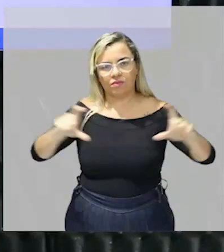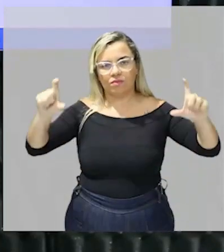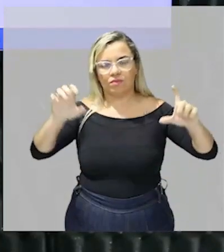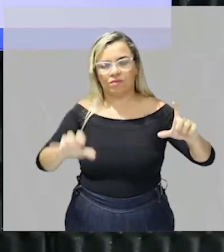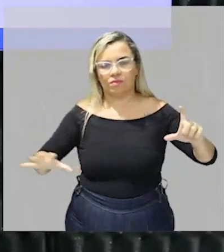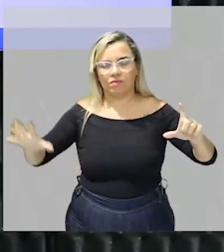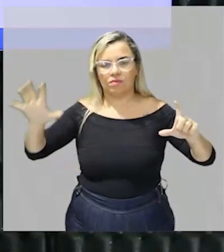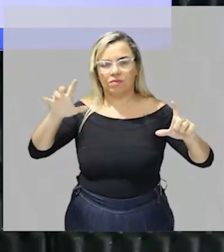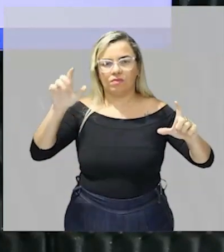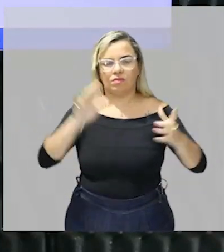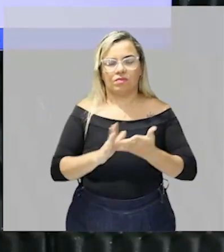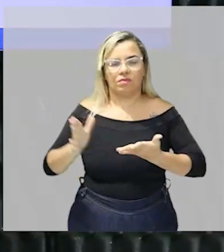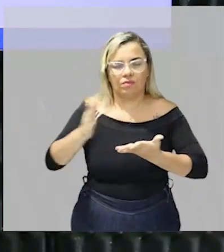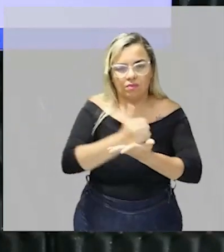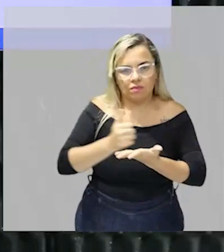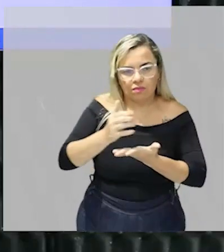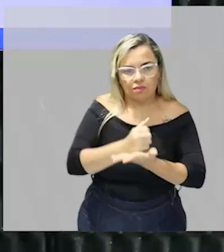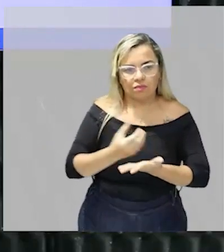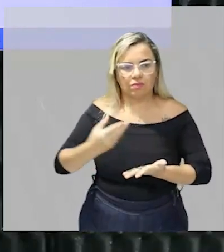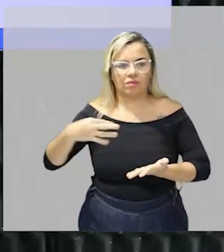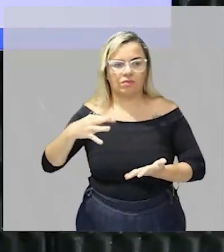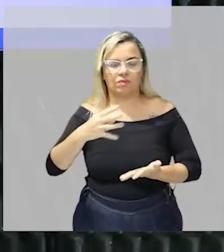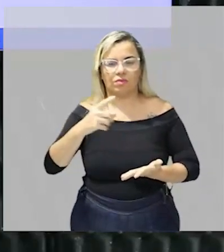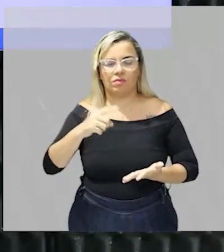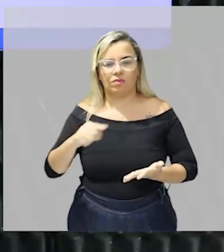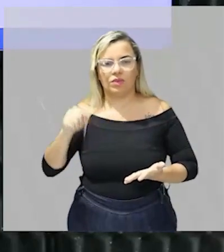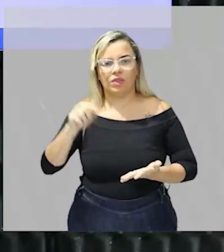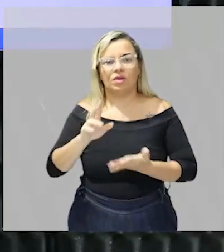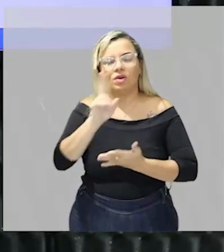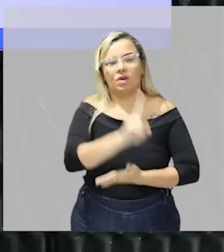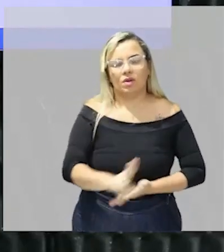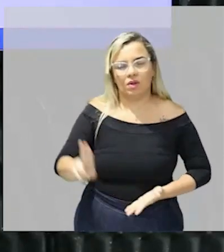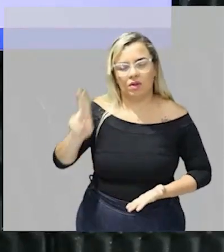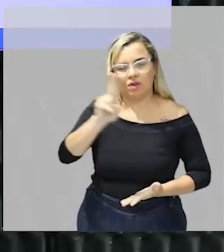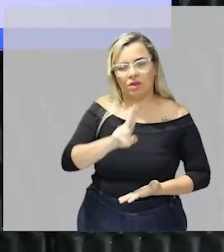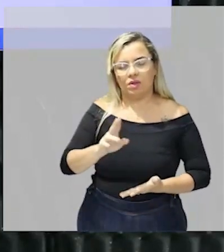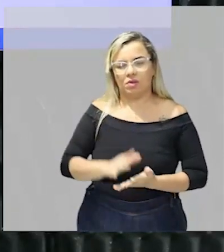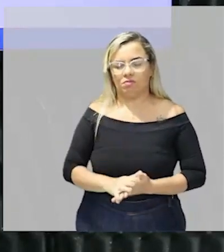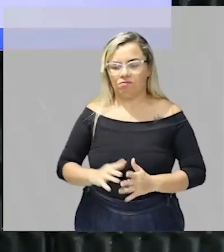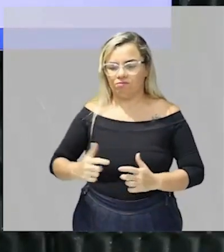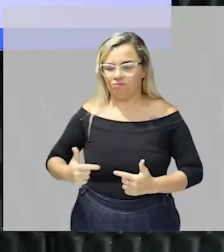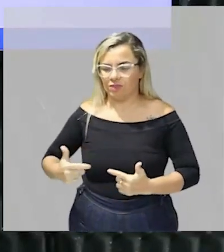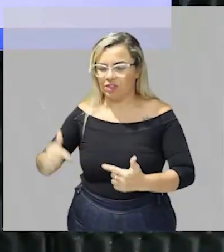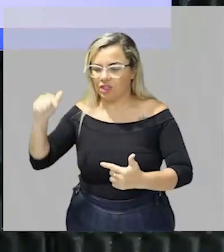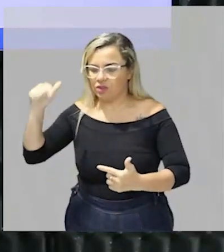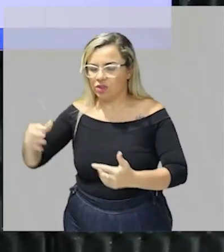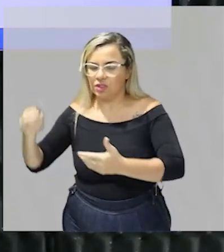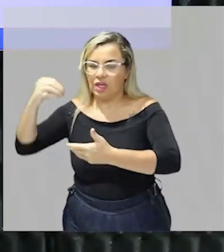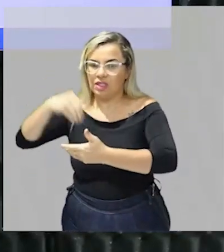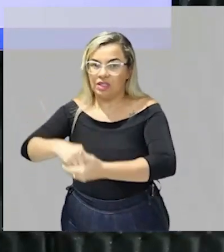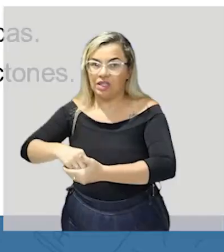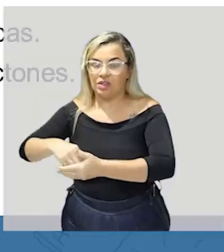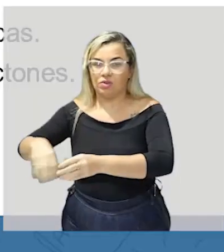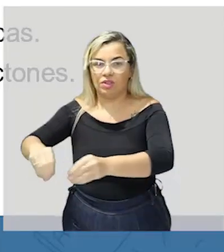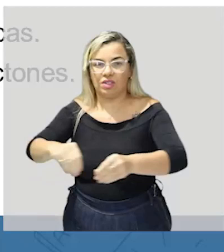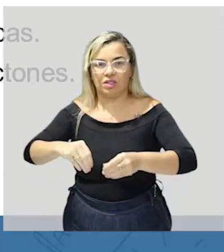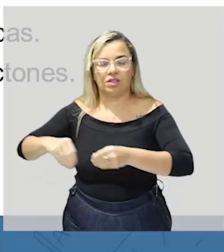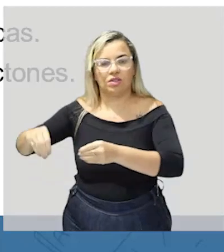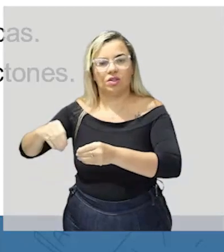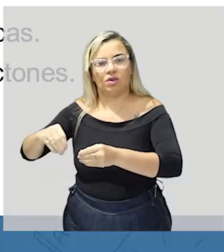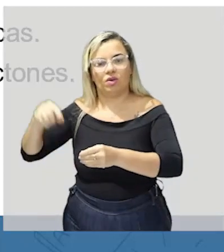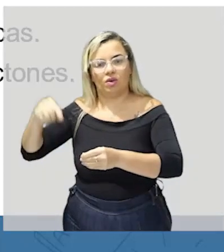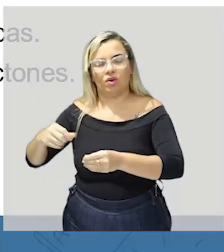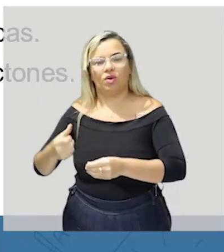europeus, conquistadores como Cortés, vão usar essas rivalidades internas. Então, olha só o comando.